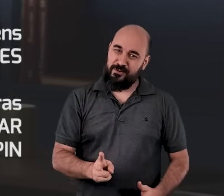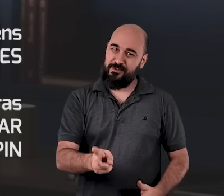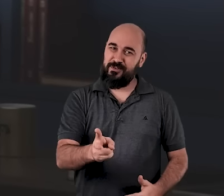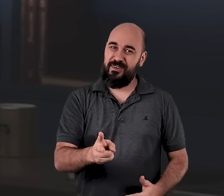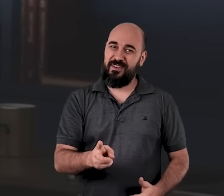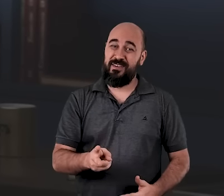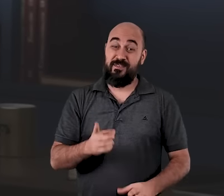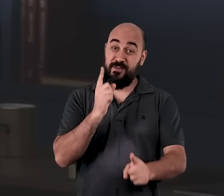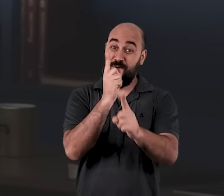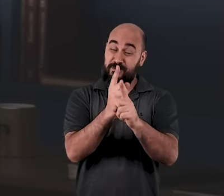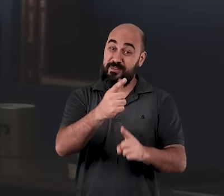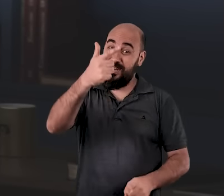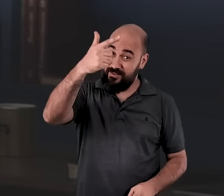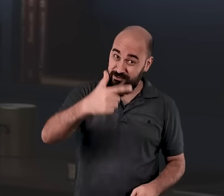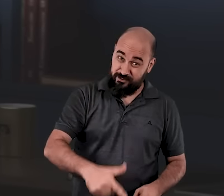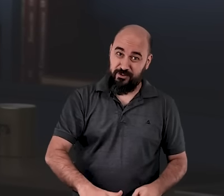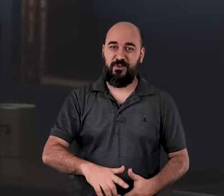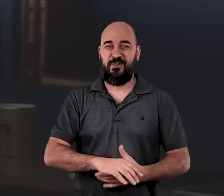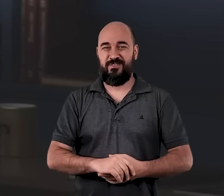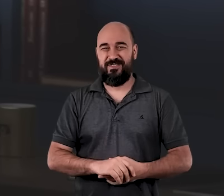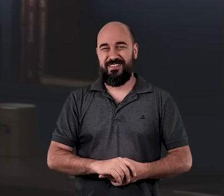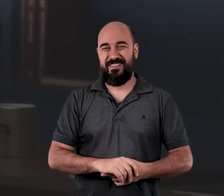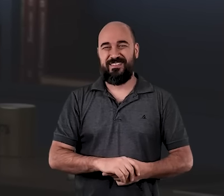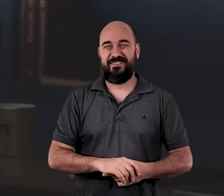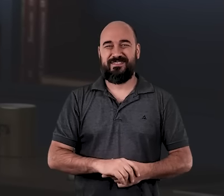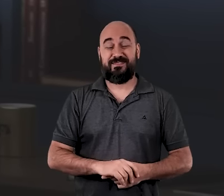a gente vai se encontrar outra vez.